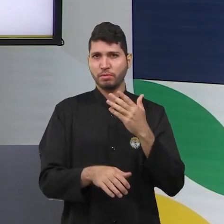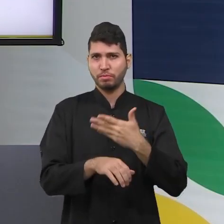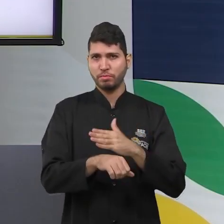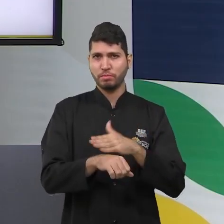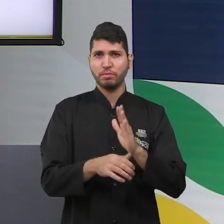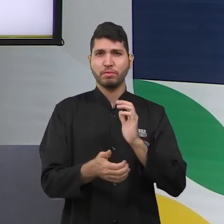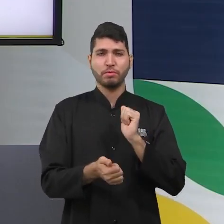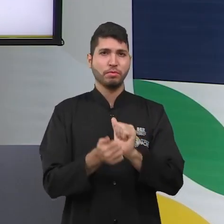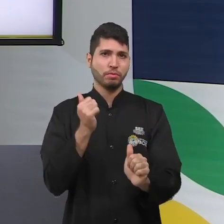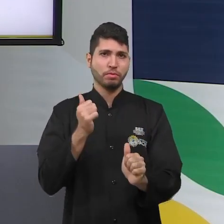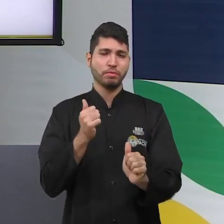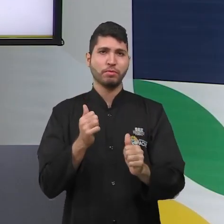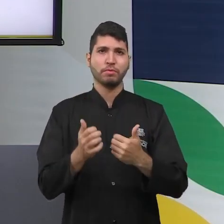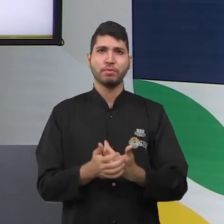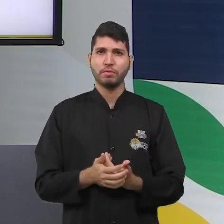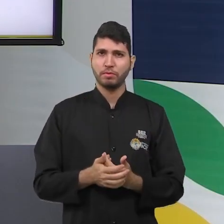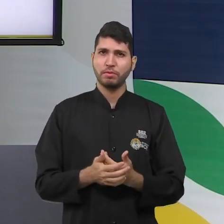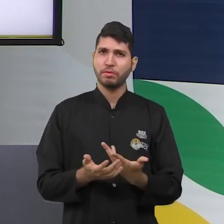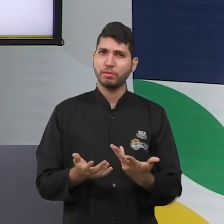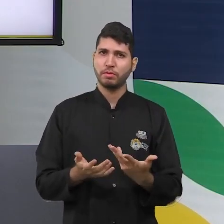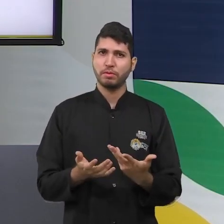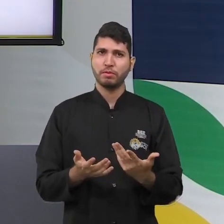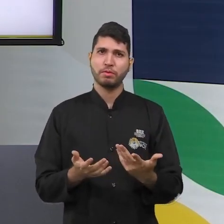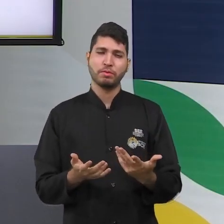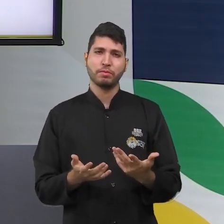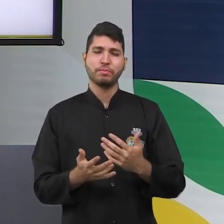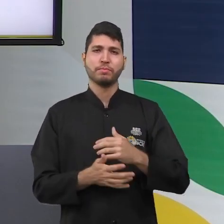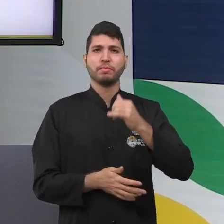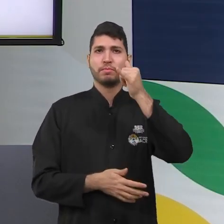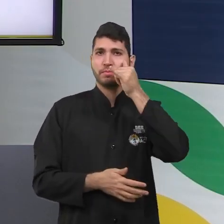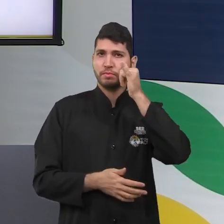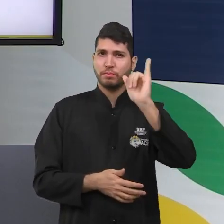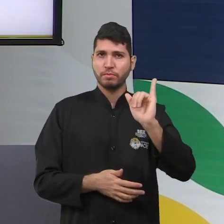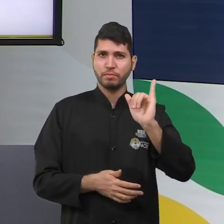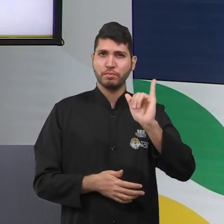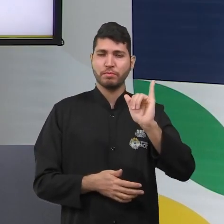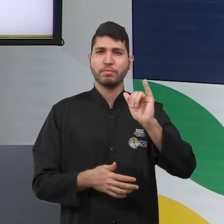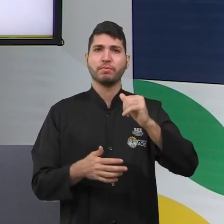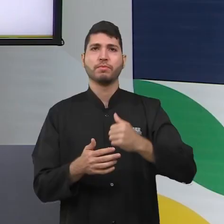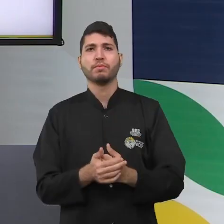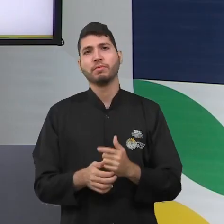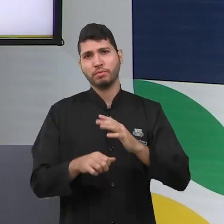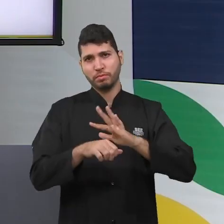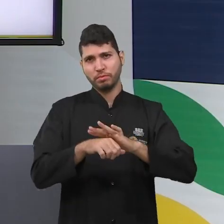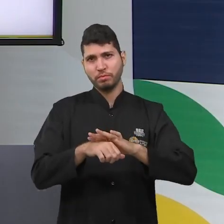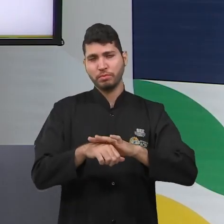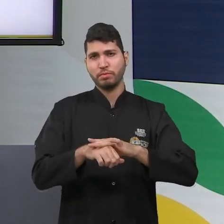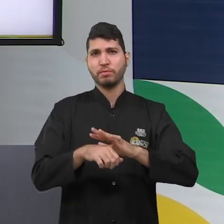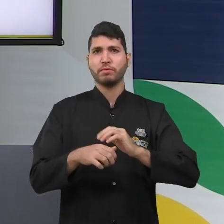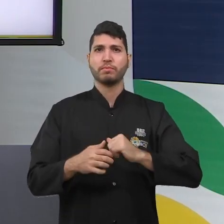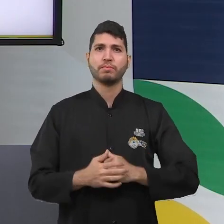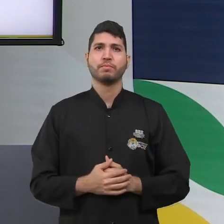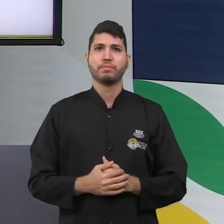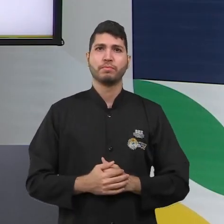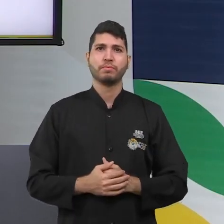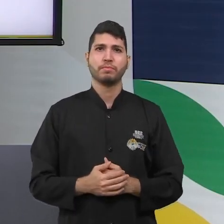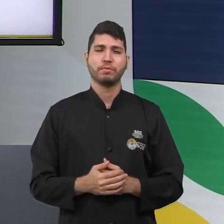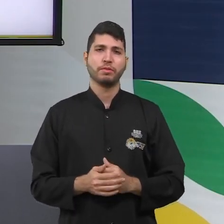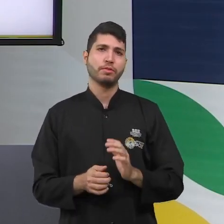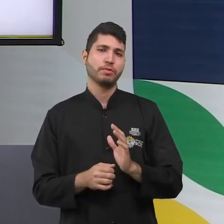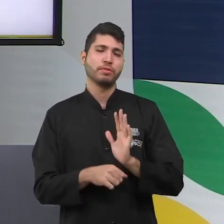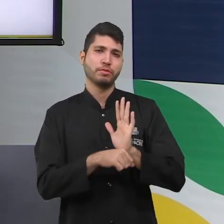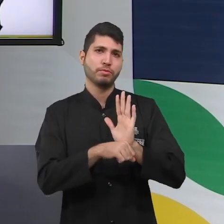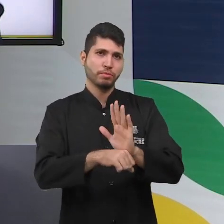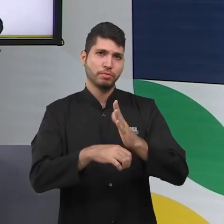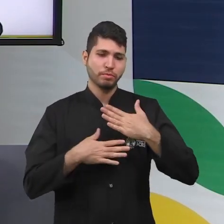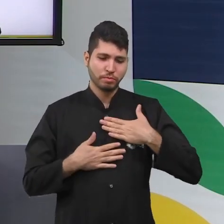aquilo vai ser uma atividade física. Por ser uma atividade física, vai contribuir com o seu aspecto físico, mas